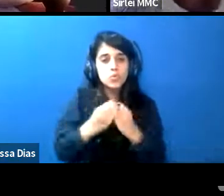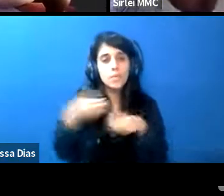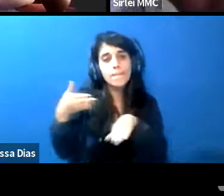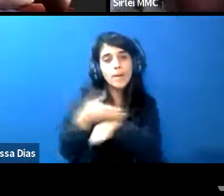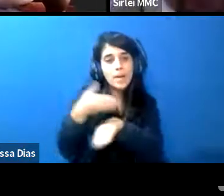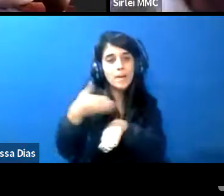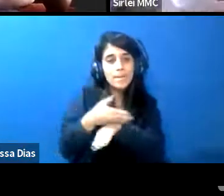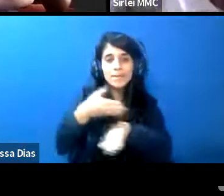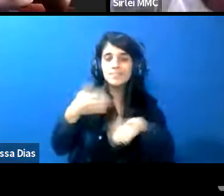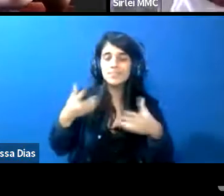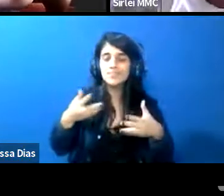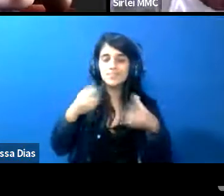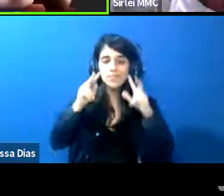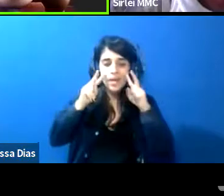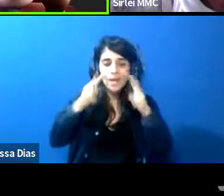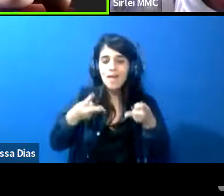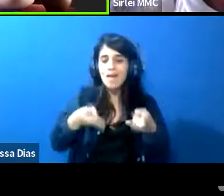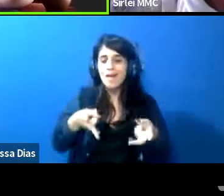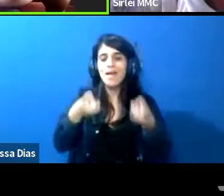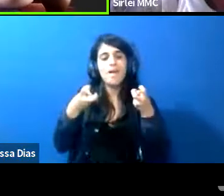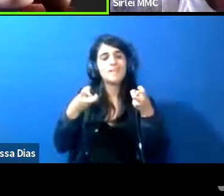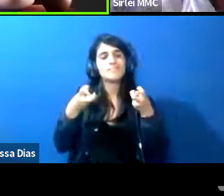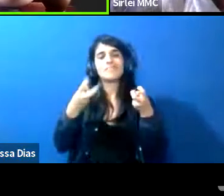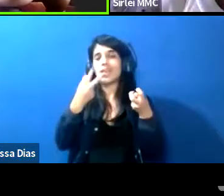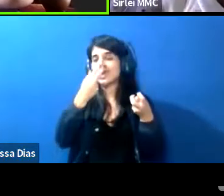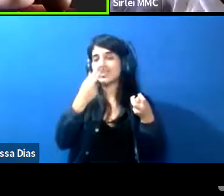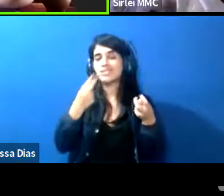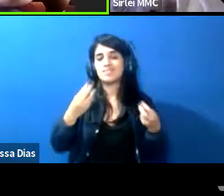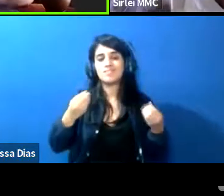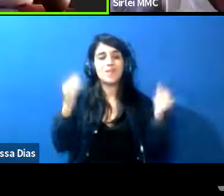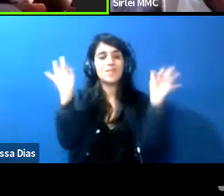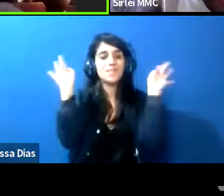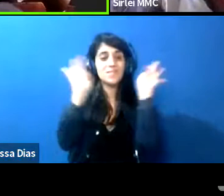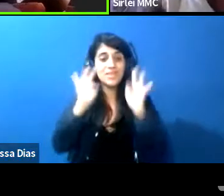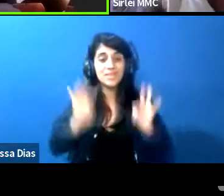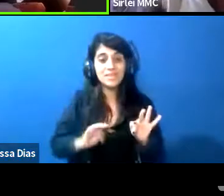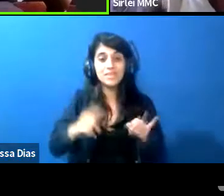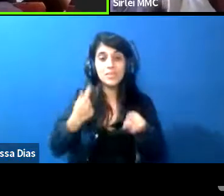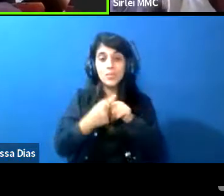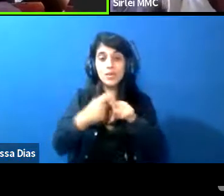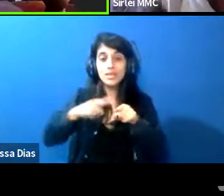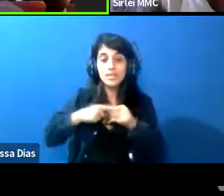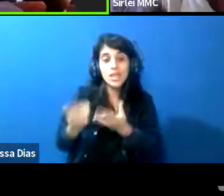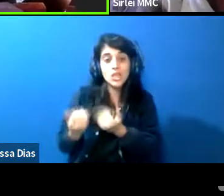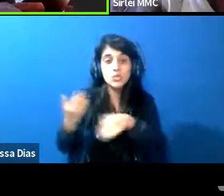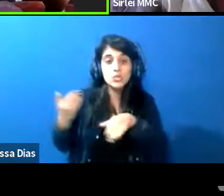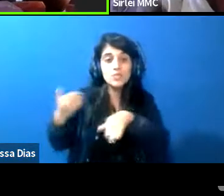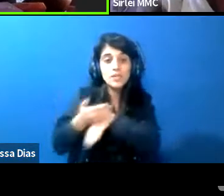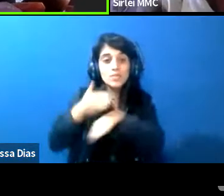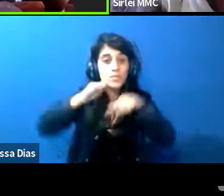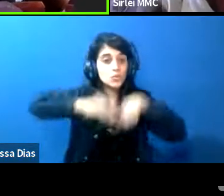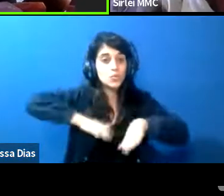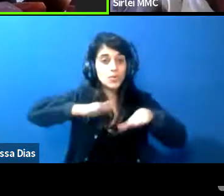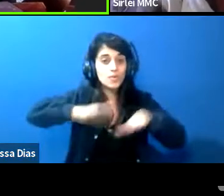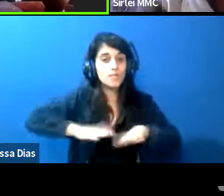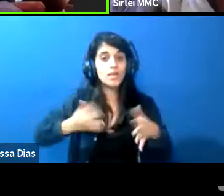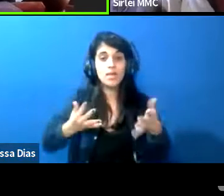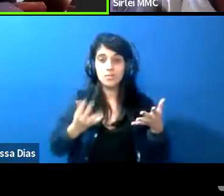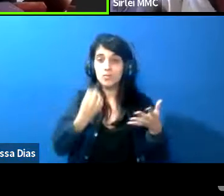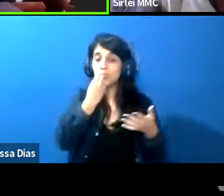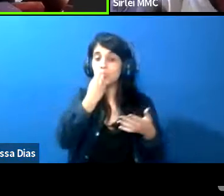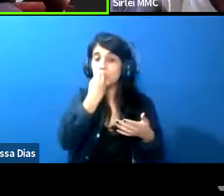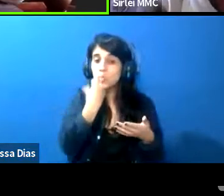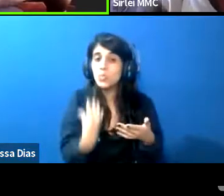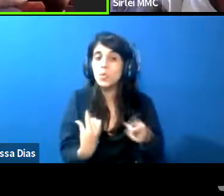motivo muito que nos faz, assim, ficar muito contentes, né, muito gratos por a gente ter